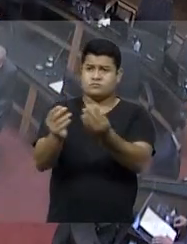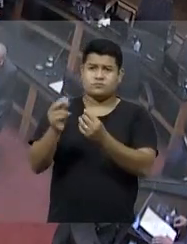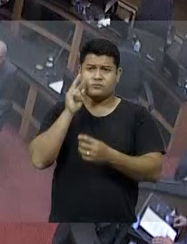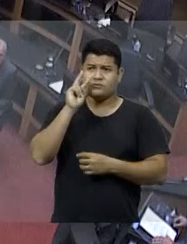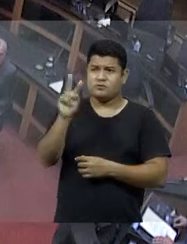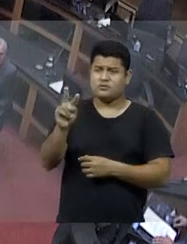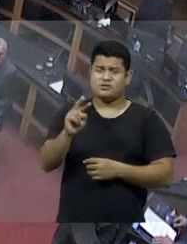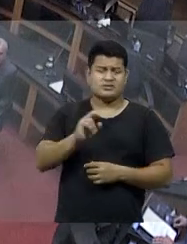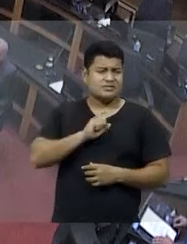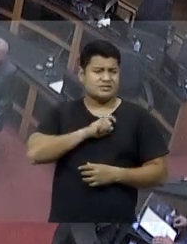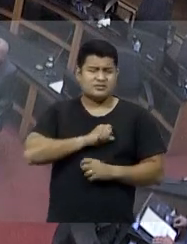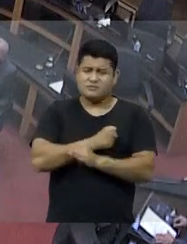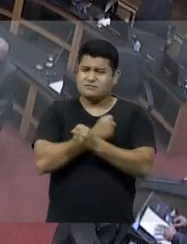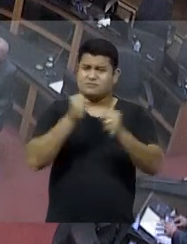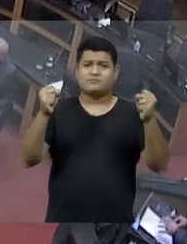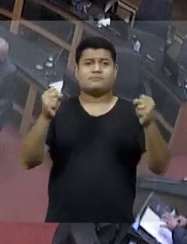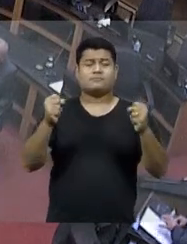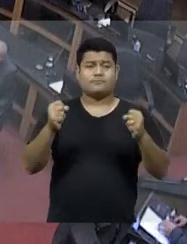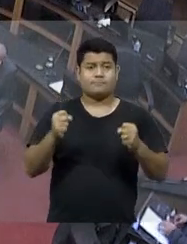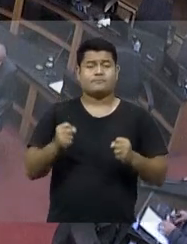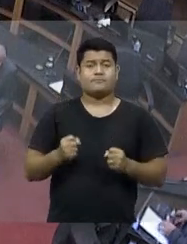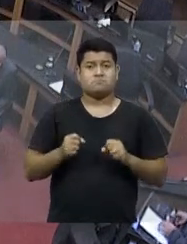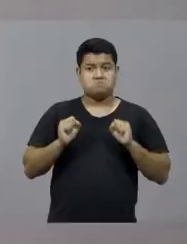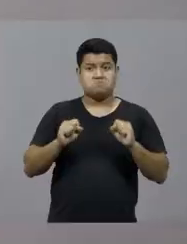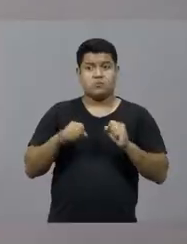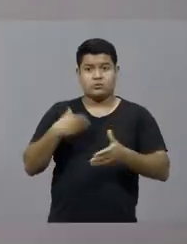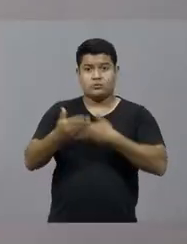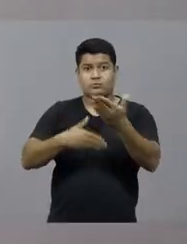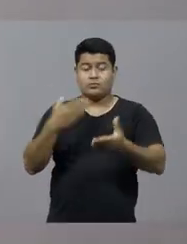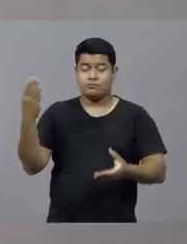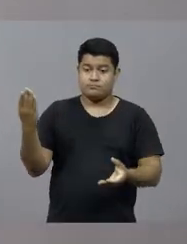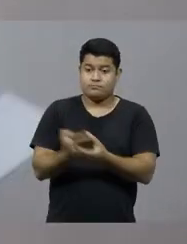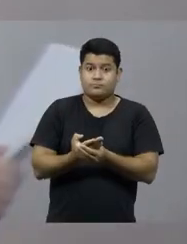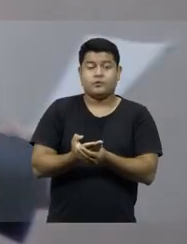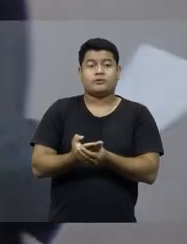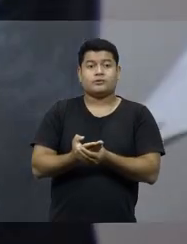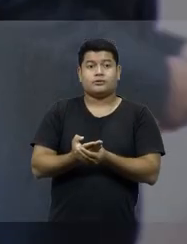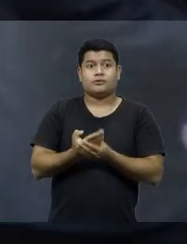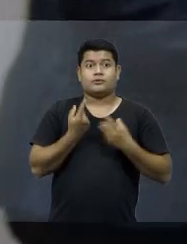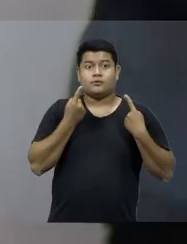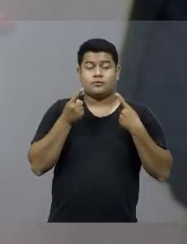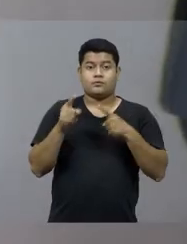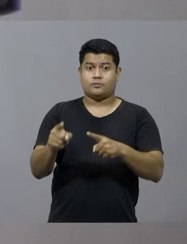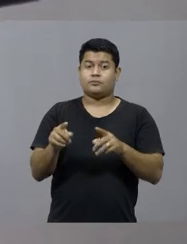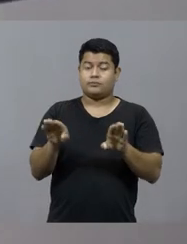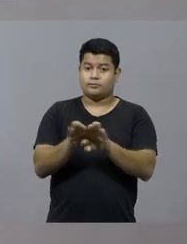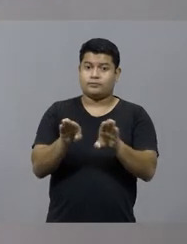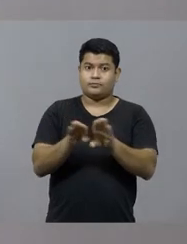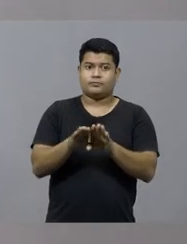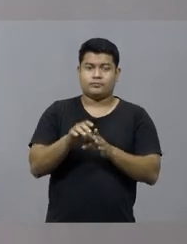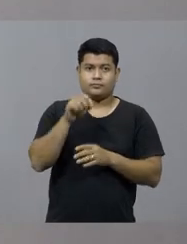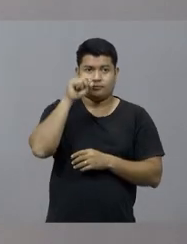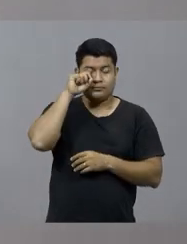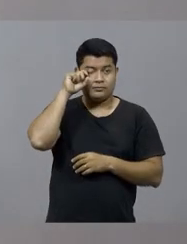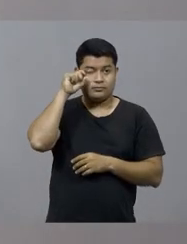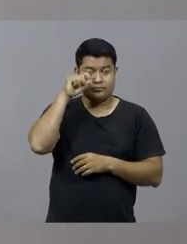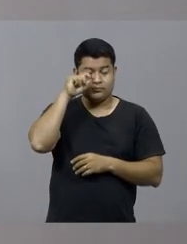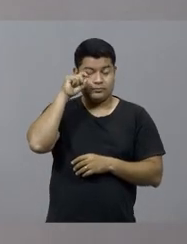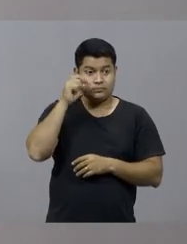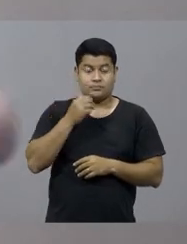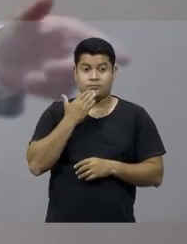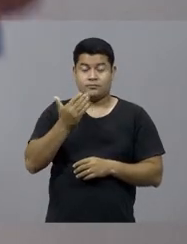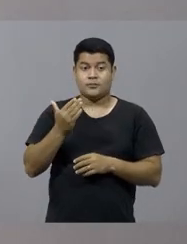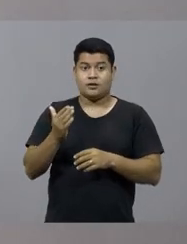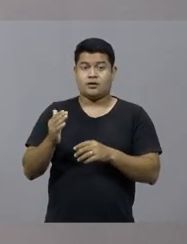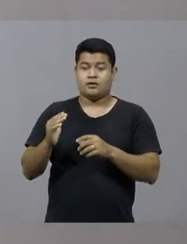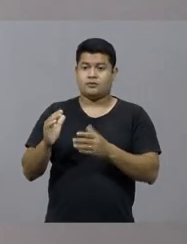e provavelmente enseja uma ação também desta casa legislativa. Eu peço para que a técnica comece para mim,